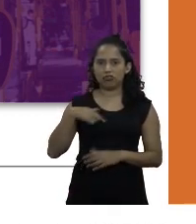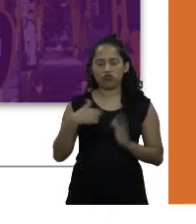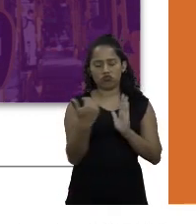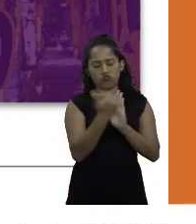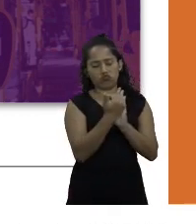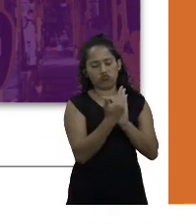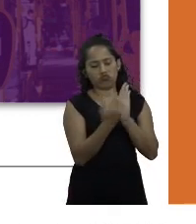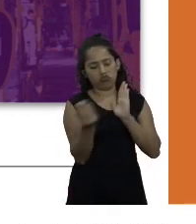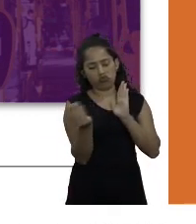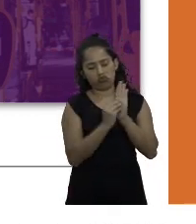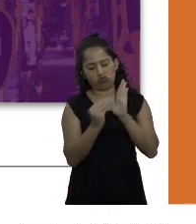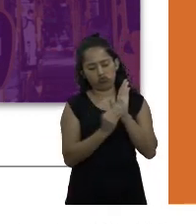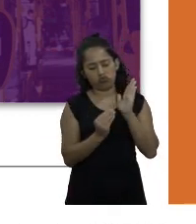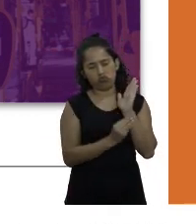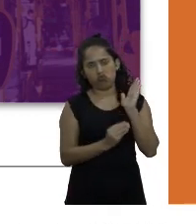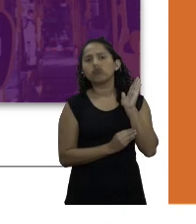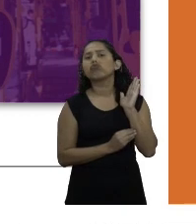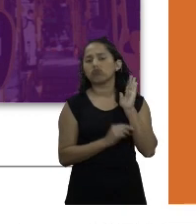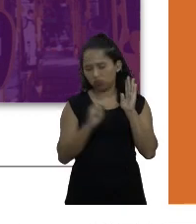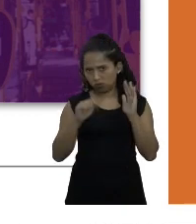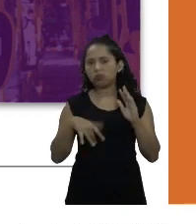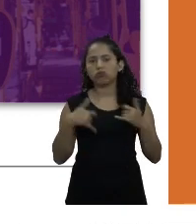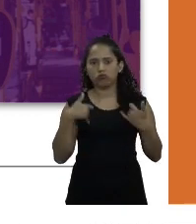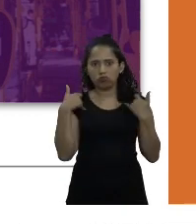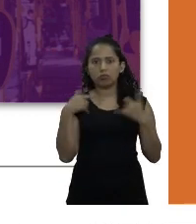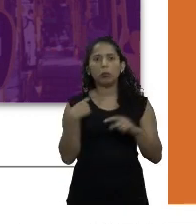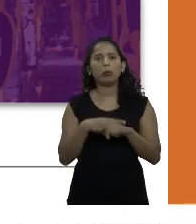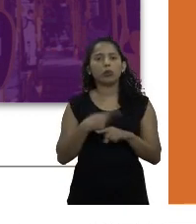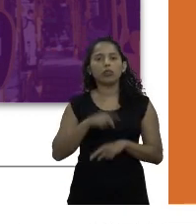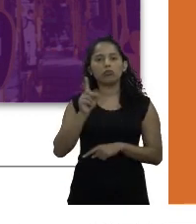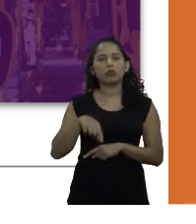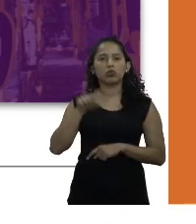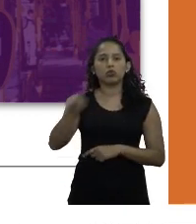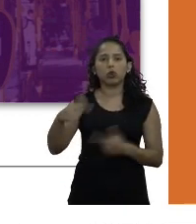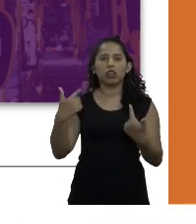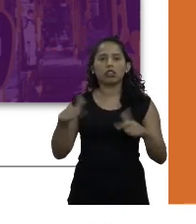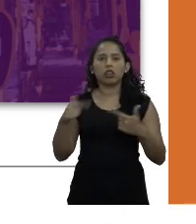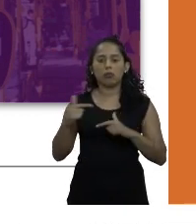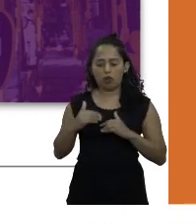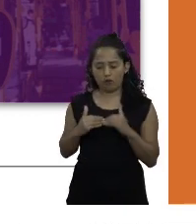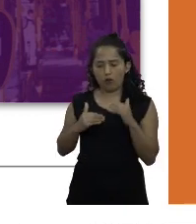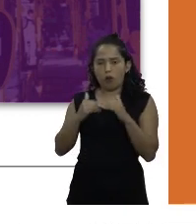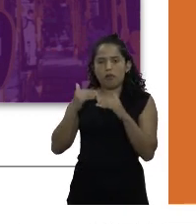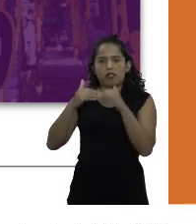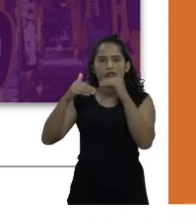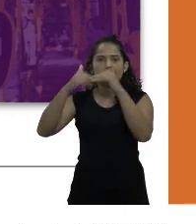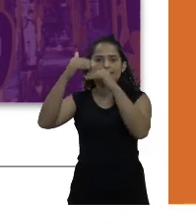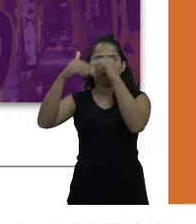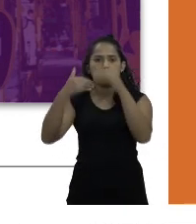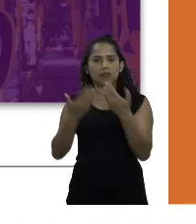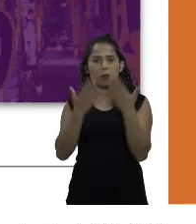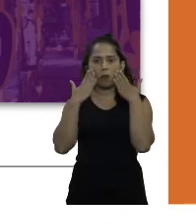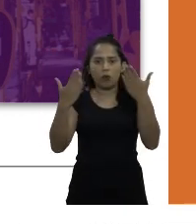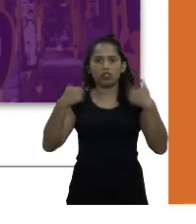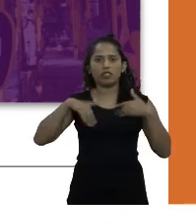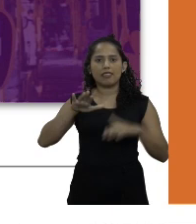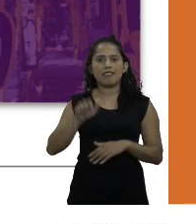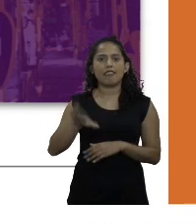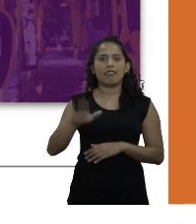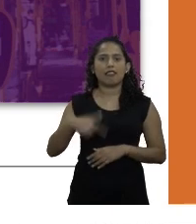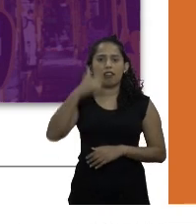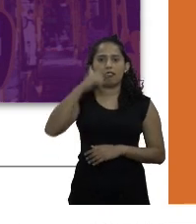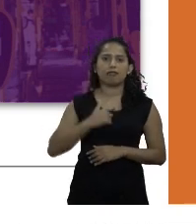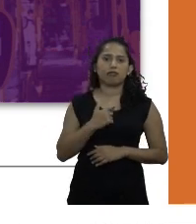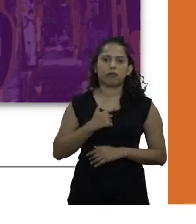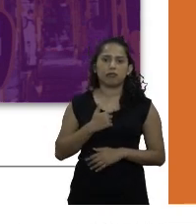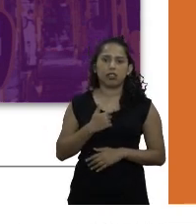mim, eu estava até comentando sobre isso aqui nos bastidores, isso é o trabalho que me forma, é o trabalho que diz quem eu sou, o que eu